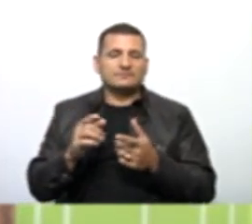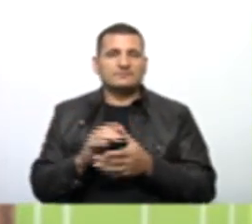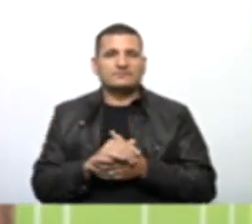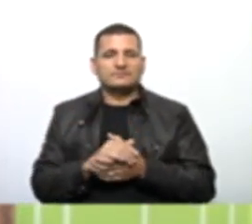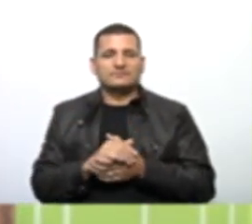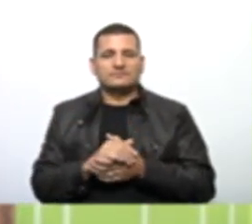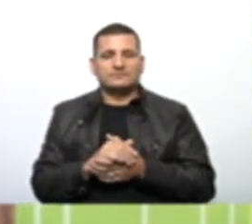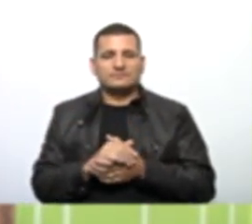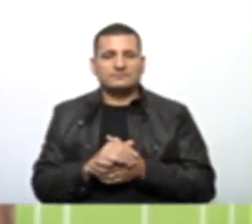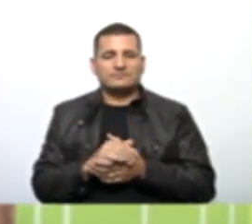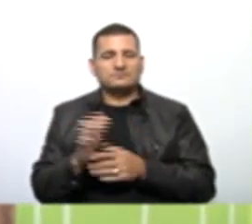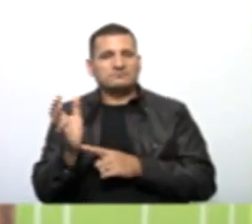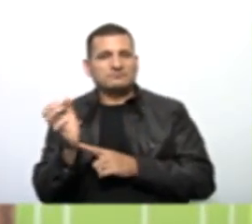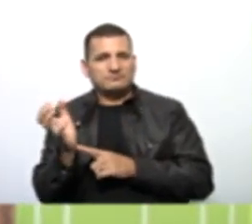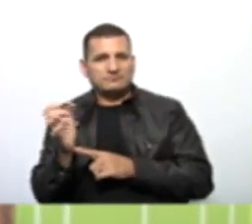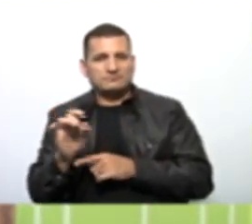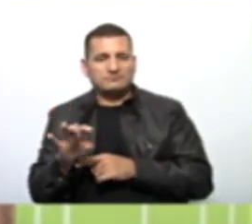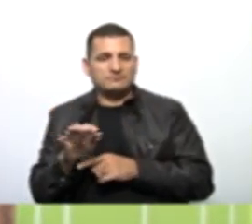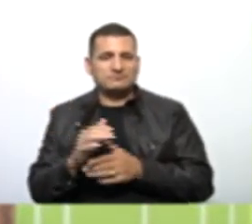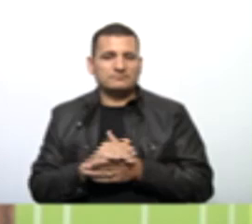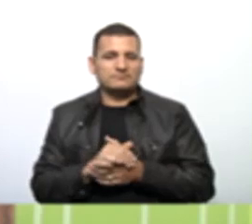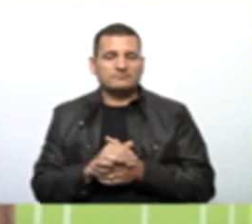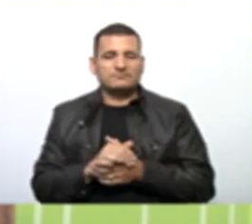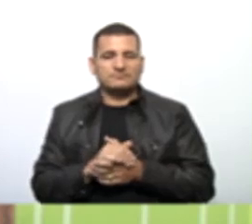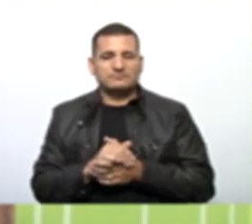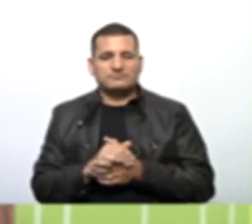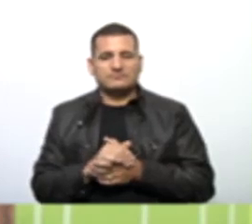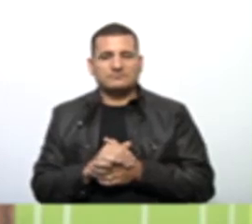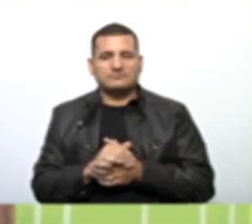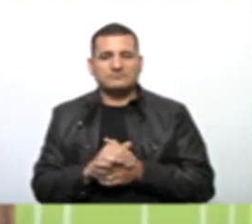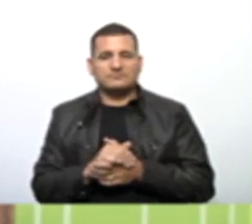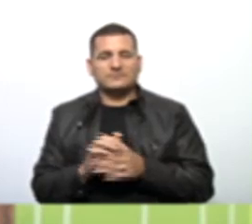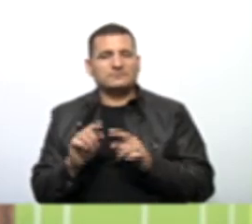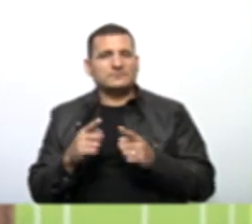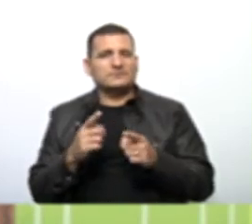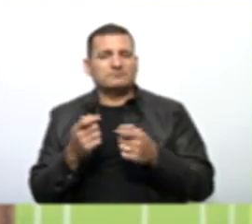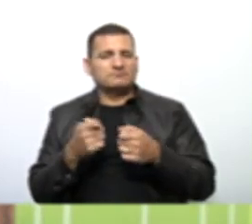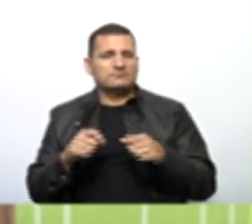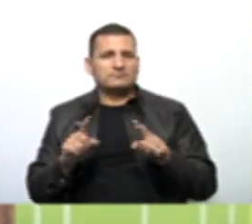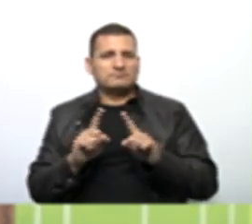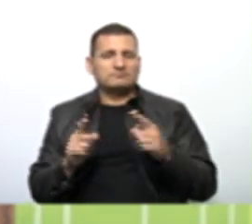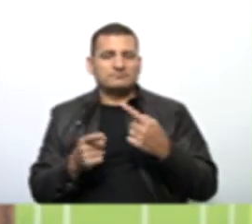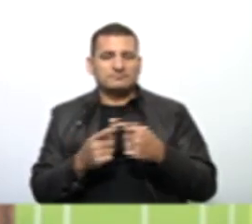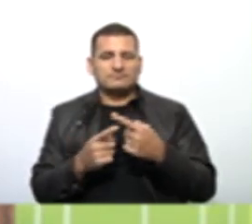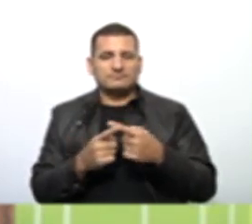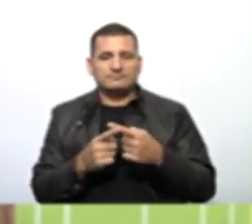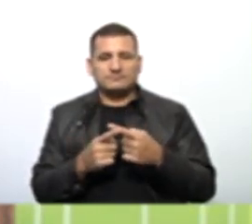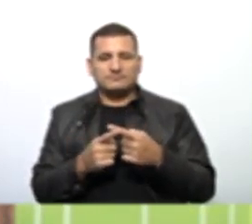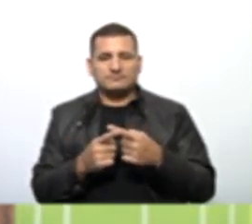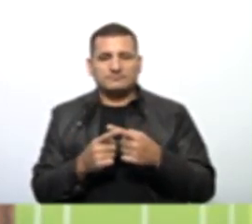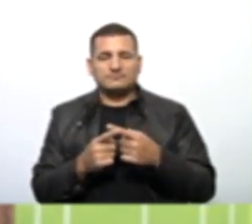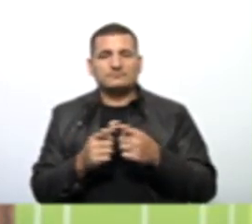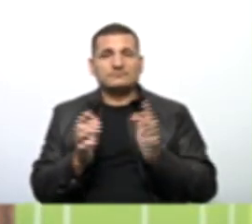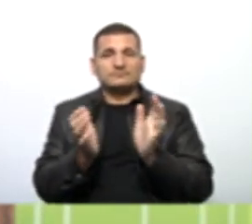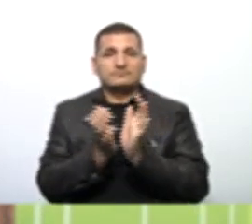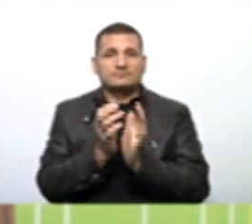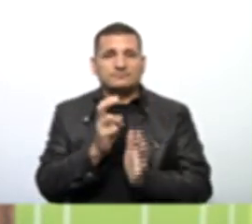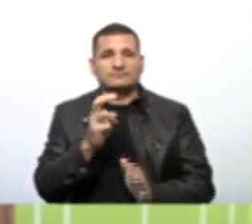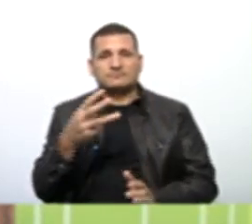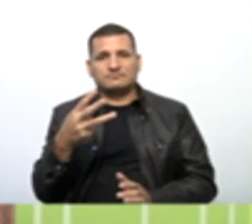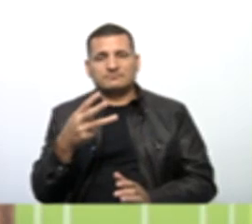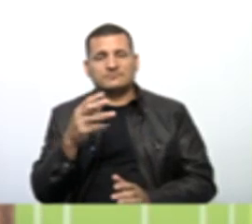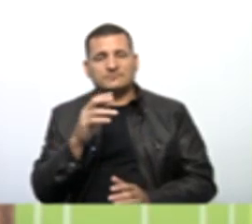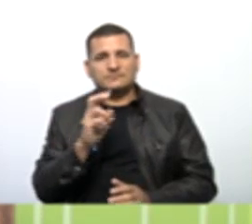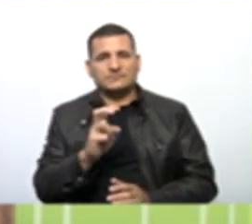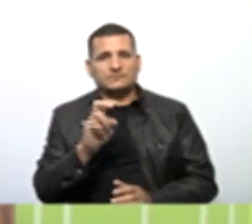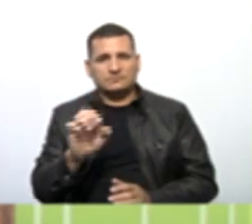essas coisas até usar no carro também não tem problema pode pensar mais não há necessidade porque o carro categoria 5 e ainda supre